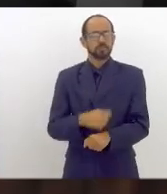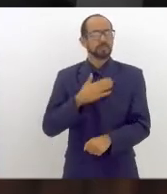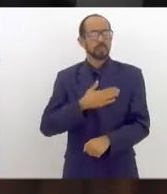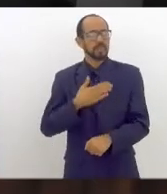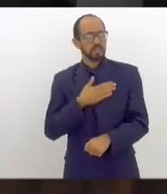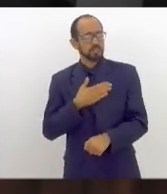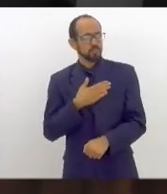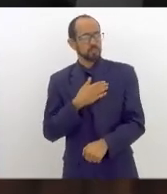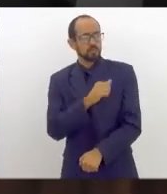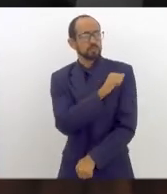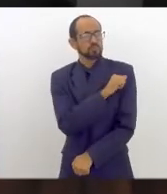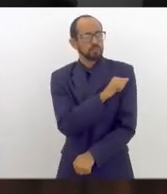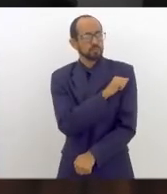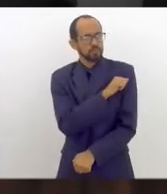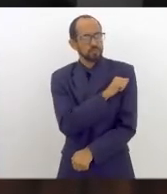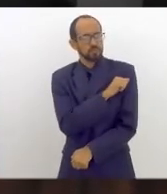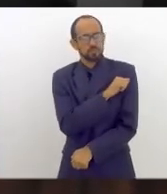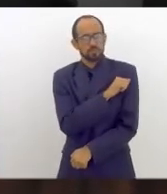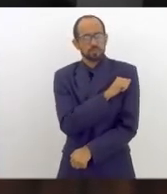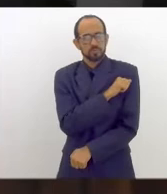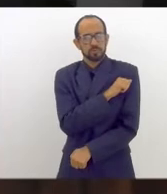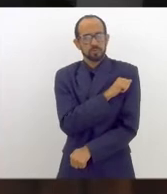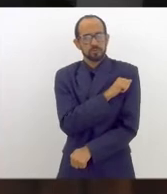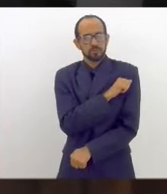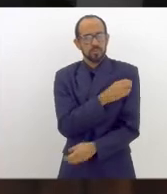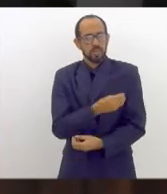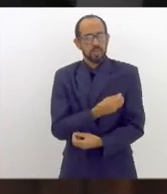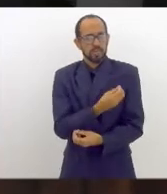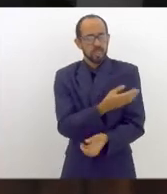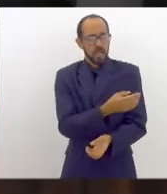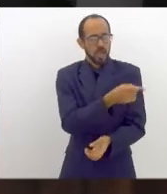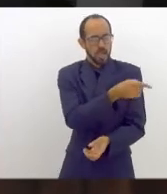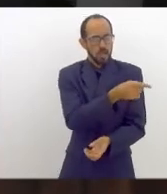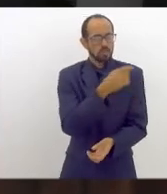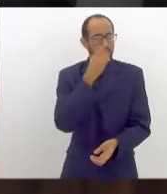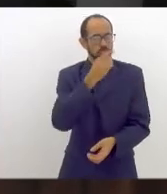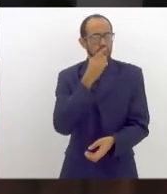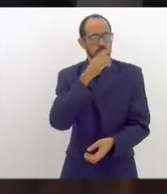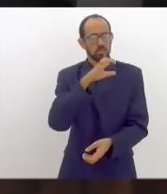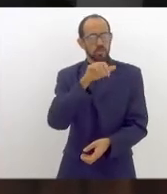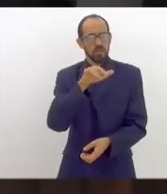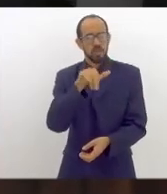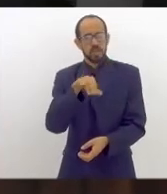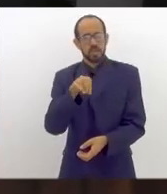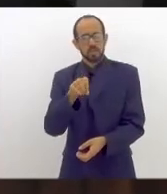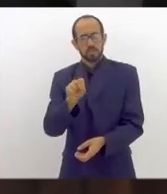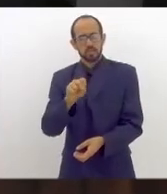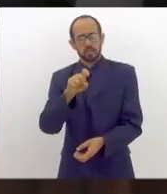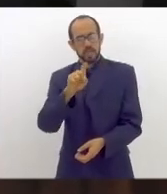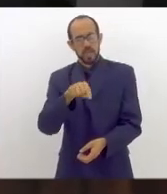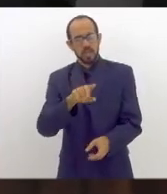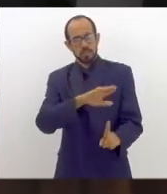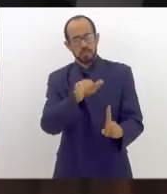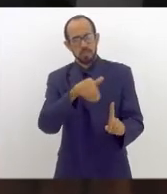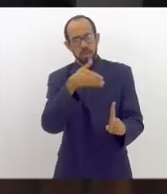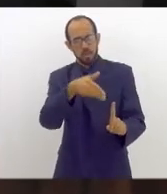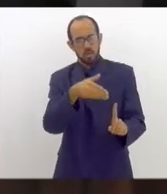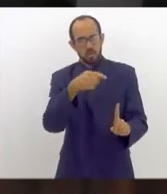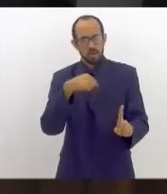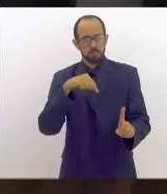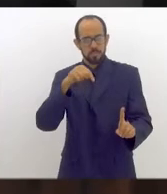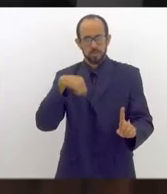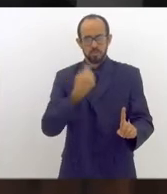alunos E então conceder ao Desembargador Carlos Santos a medalha Tiradentes é uma grande honra para nossa alerj